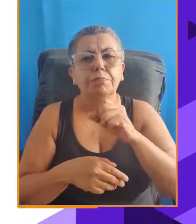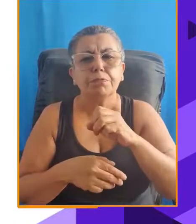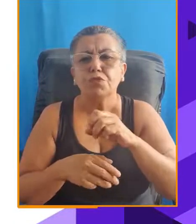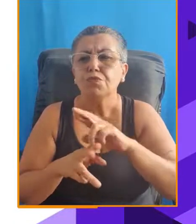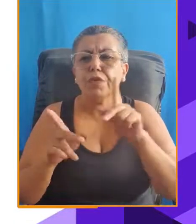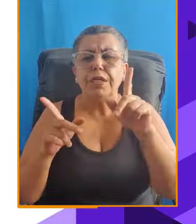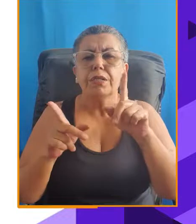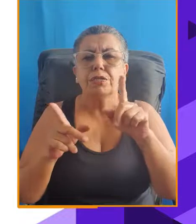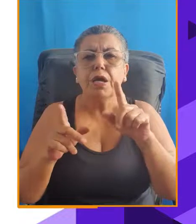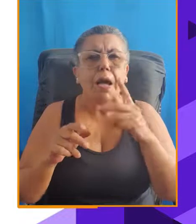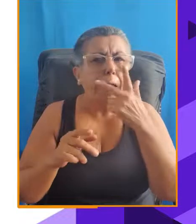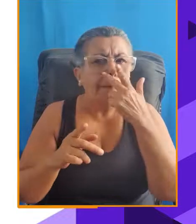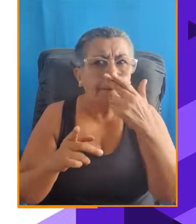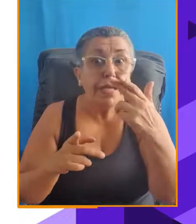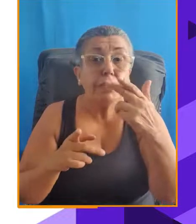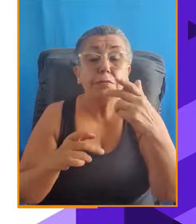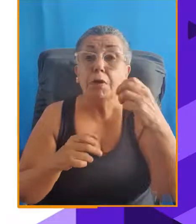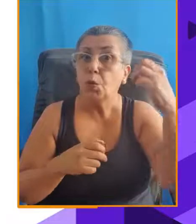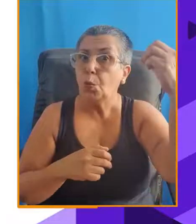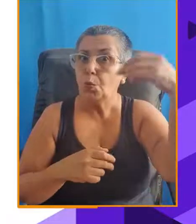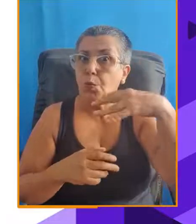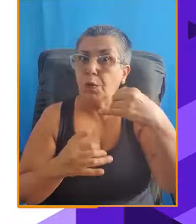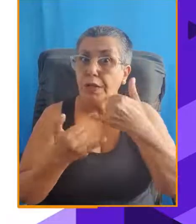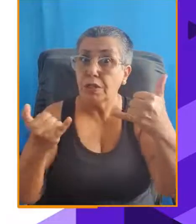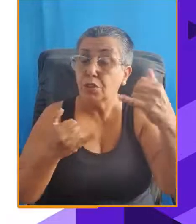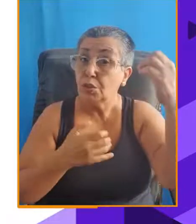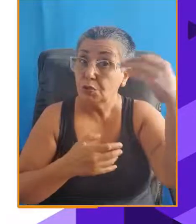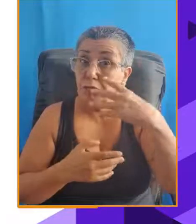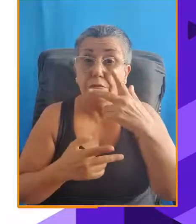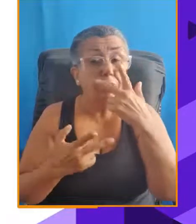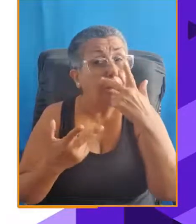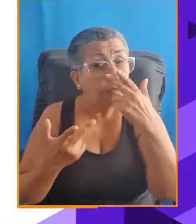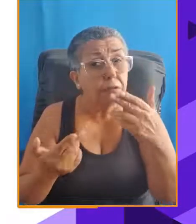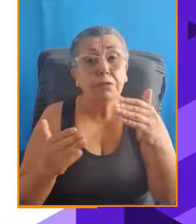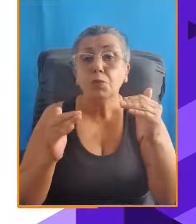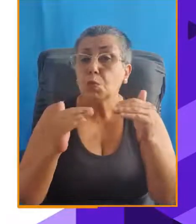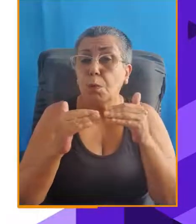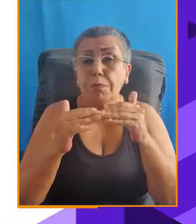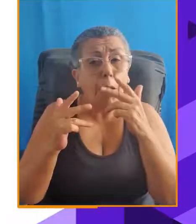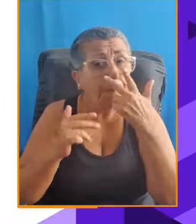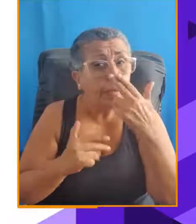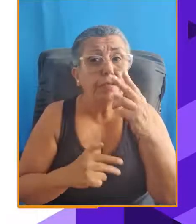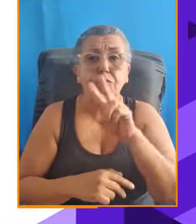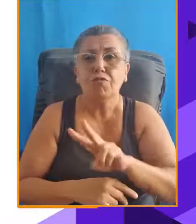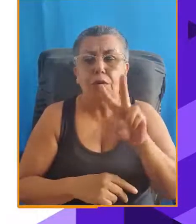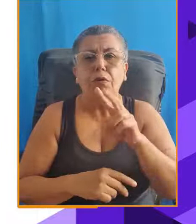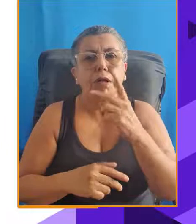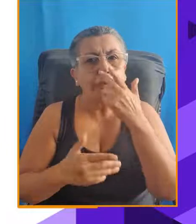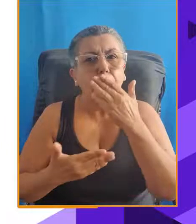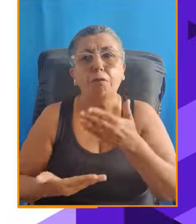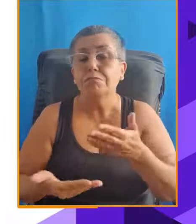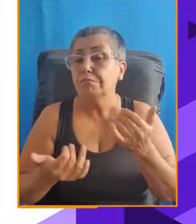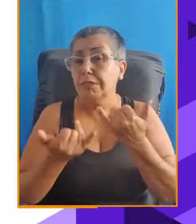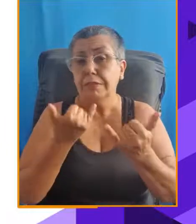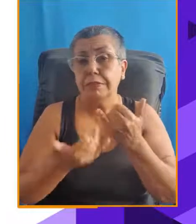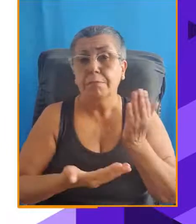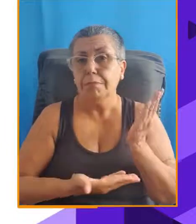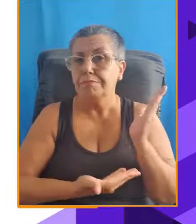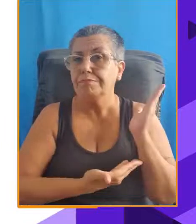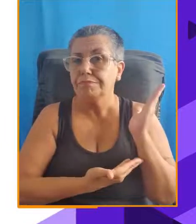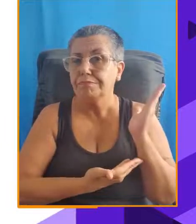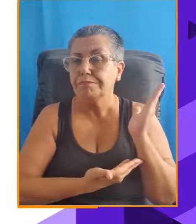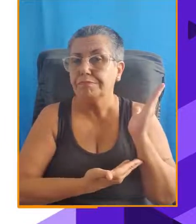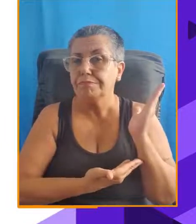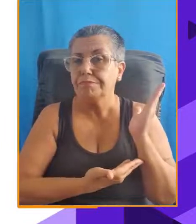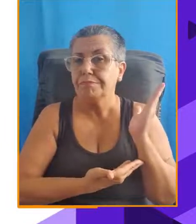diferentes refletirem a mesma energia luminosa e assim corresponder ao mesmo valor, como pode ser verificado nessa obra